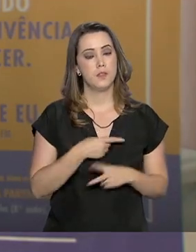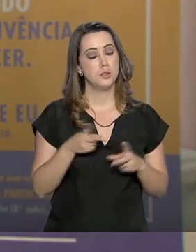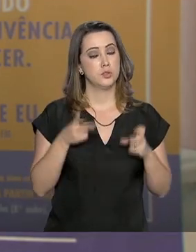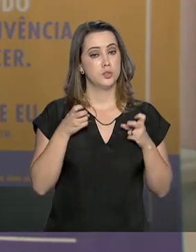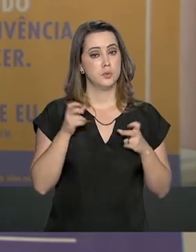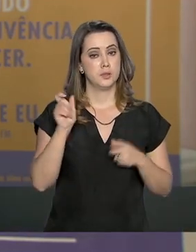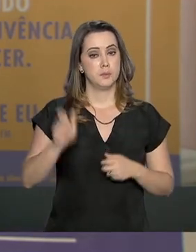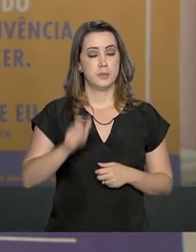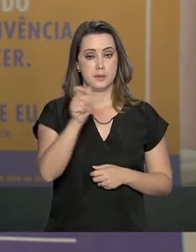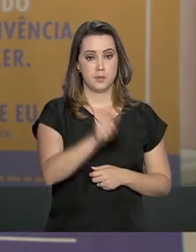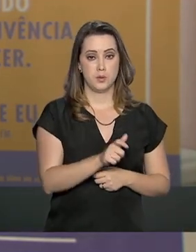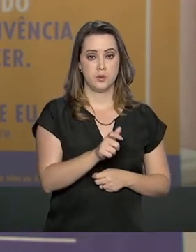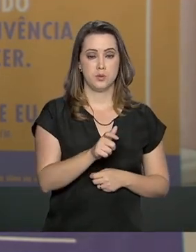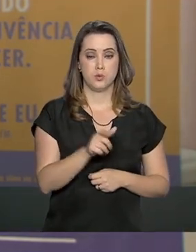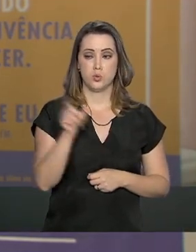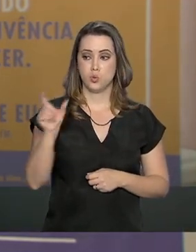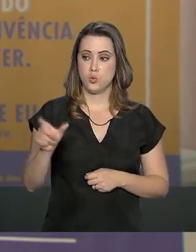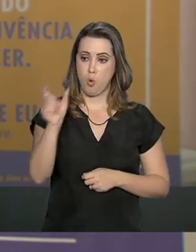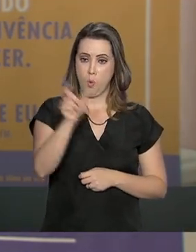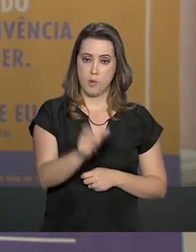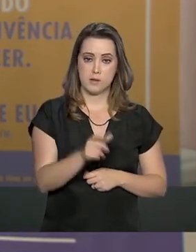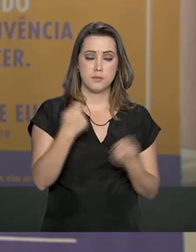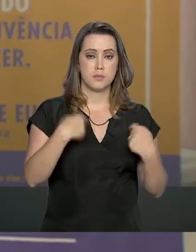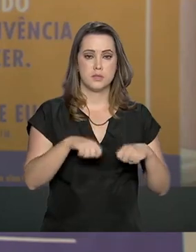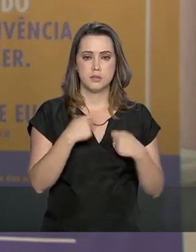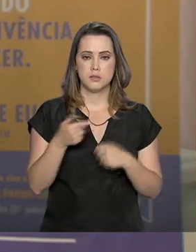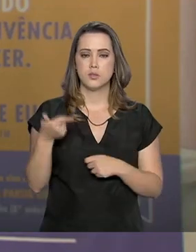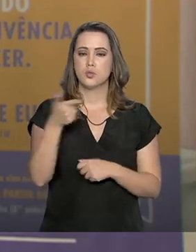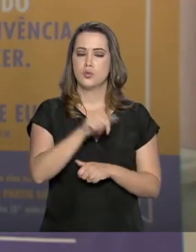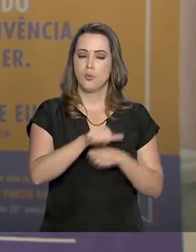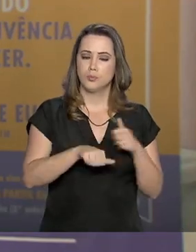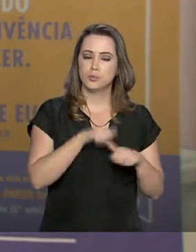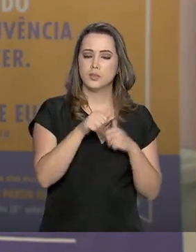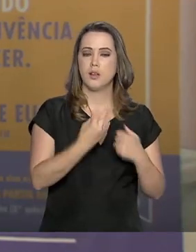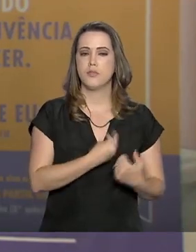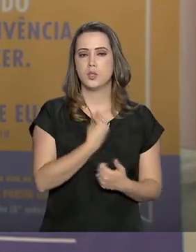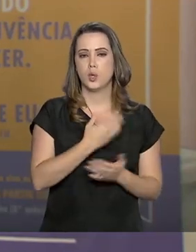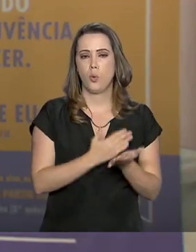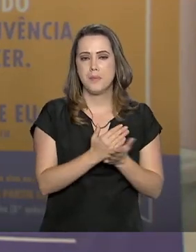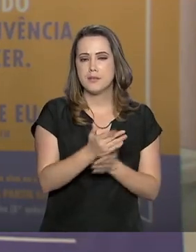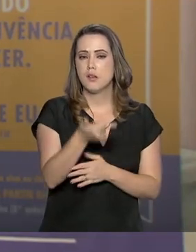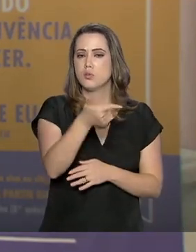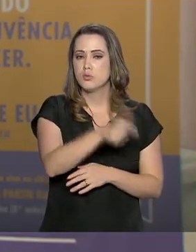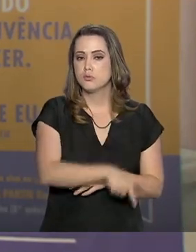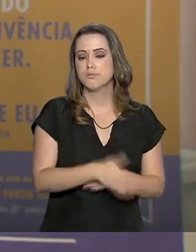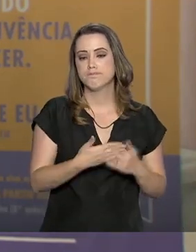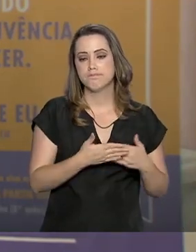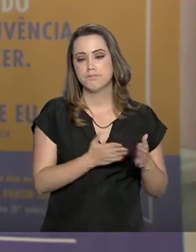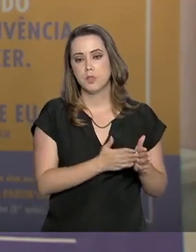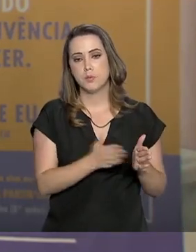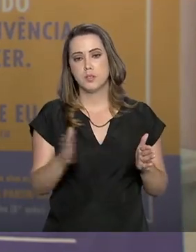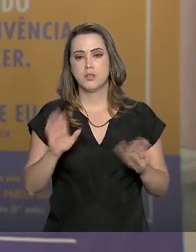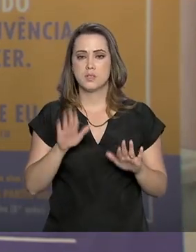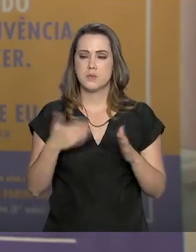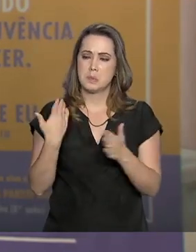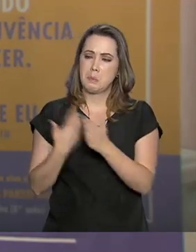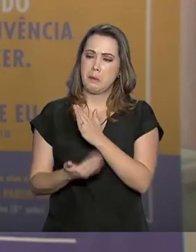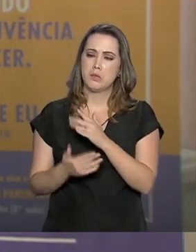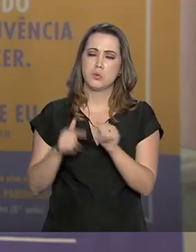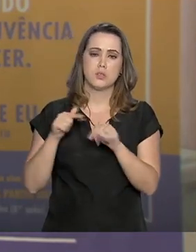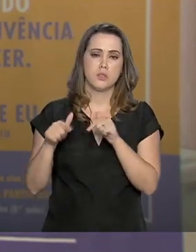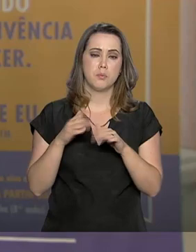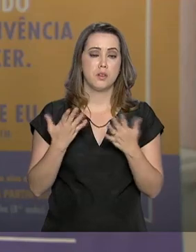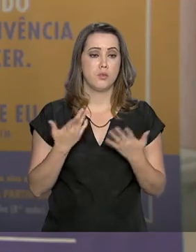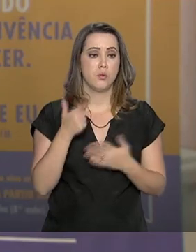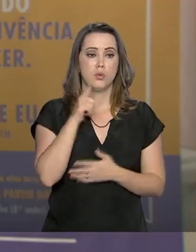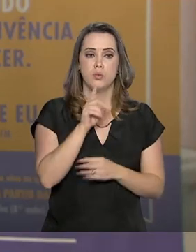esses pacientes, eles precisam refazer as suas vidas depois de um período desse. Muitos perdem o trabalho,